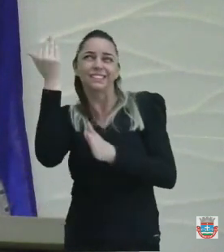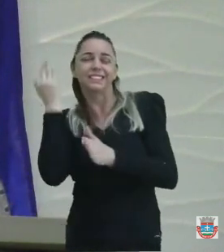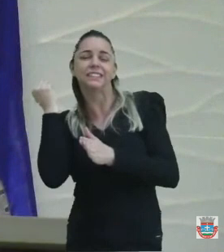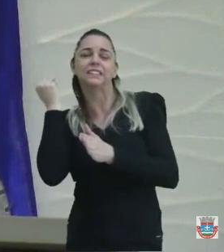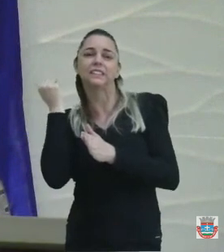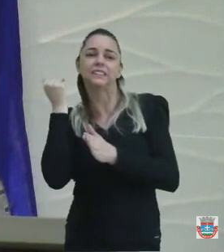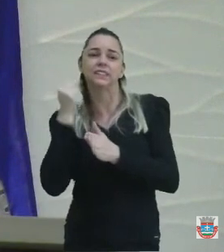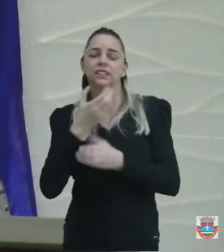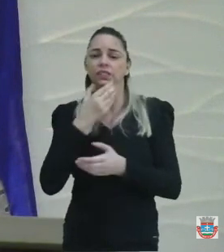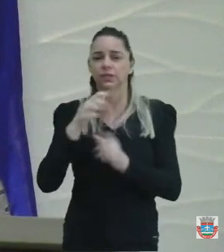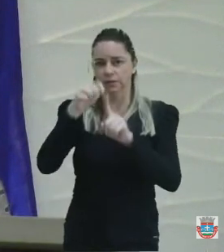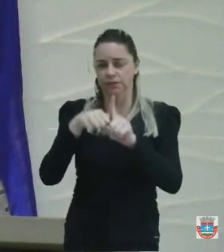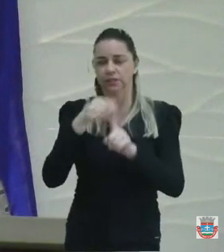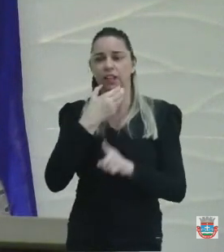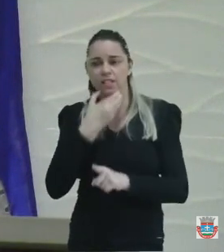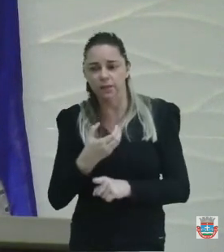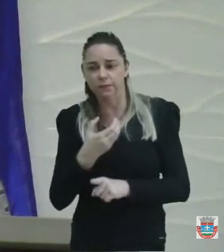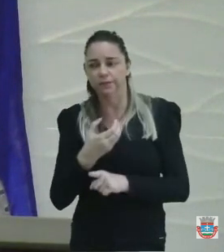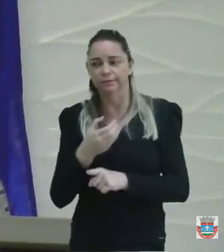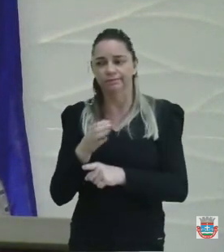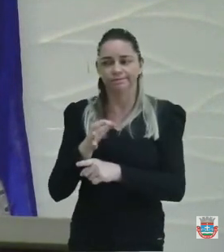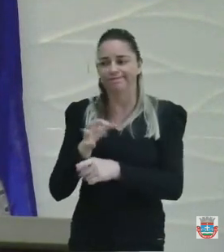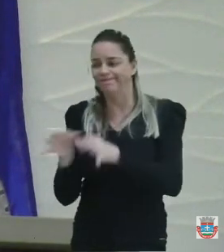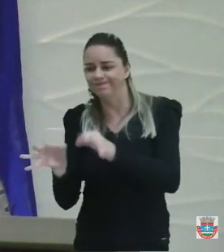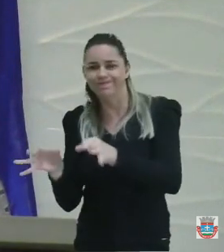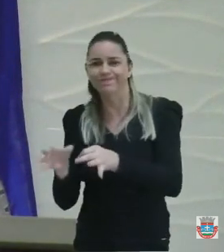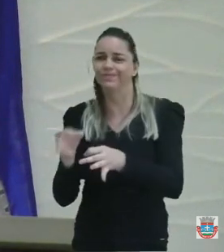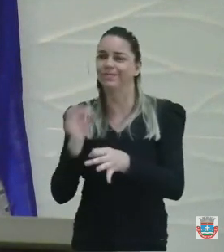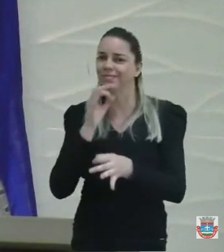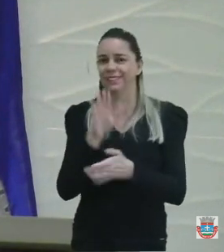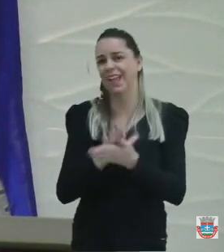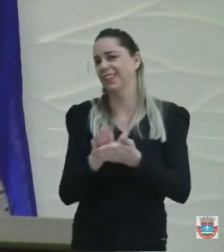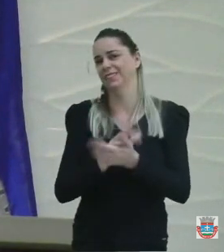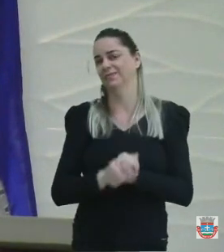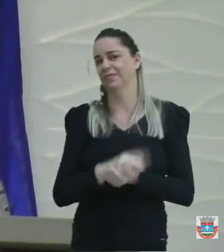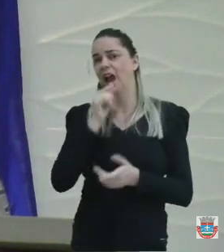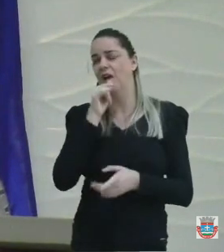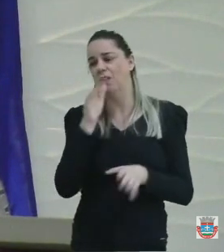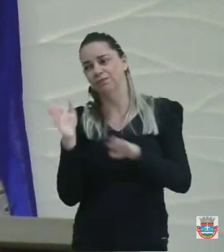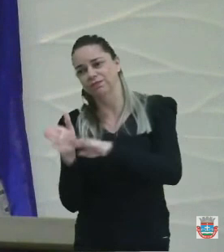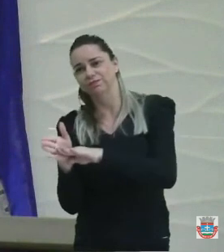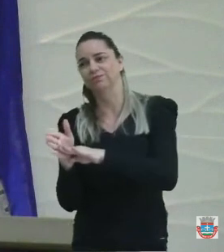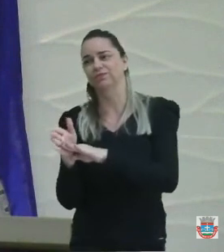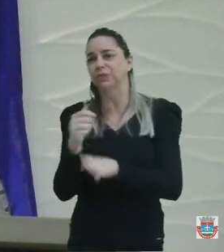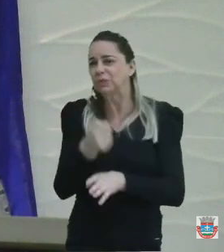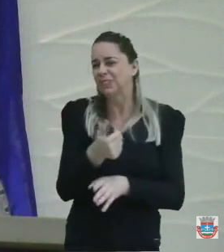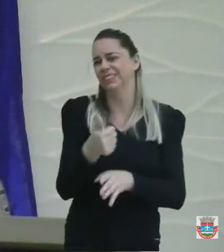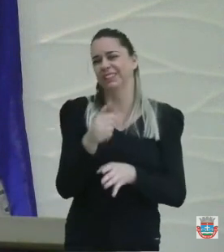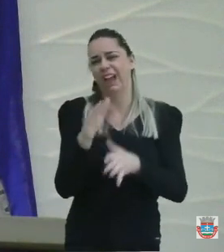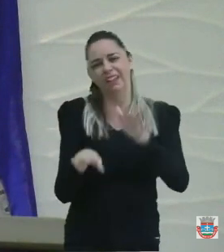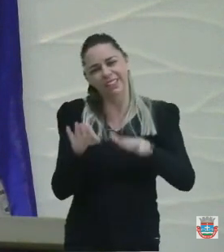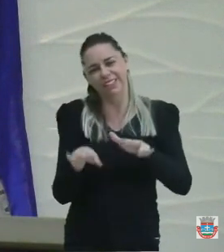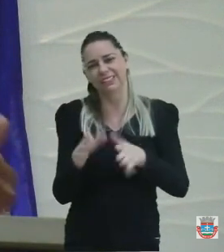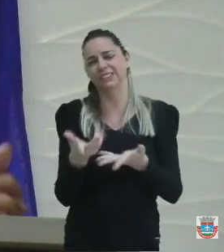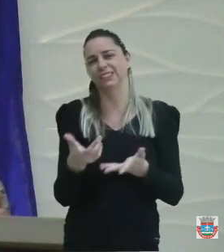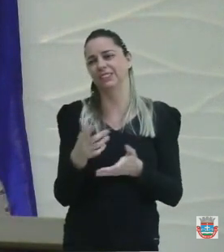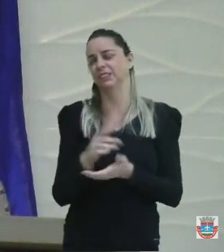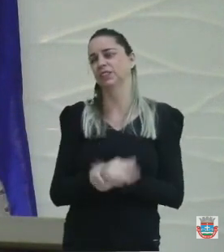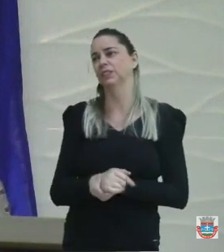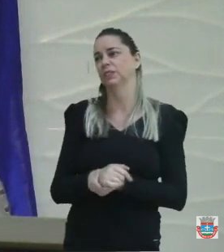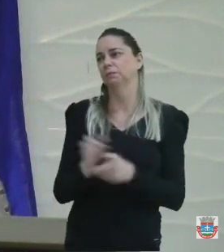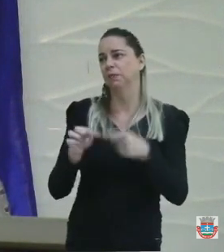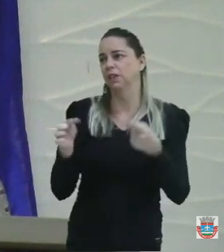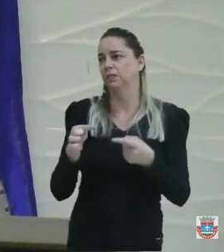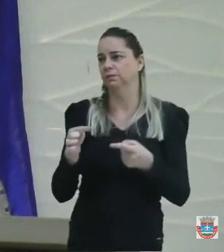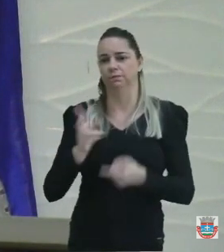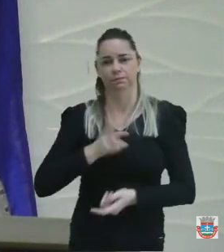está pronta, está chegando água lá na Vila, tá? Quando liga, chega, chega, mas não está chegando